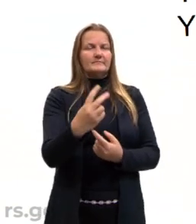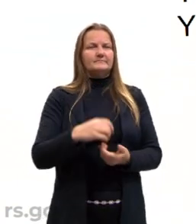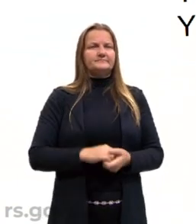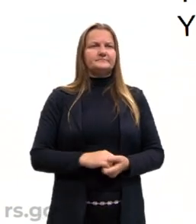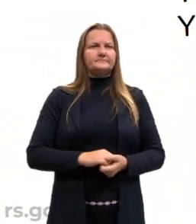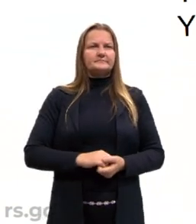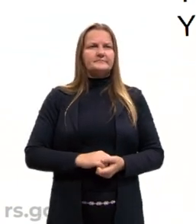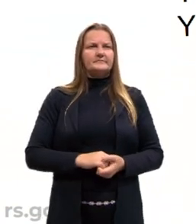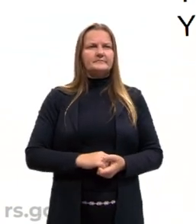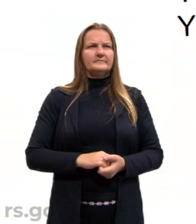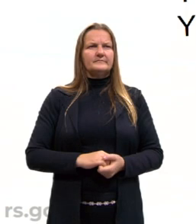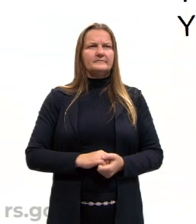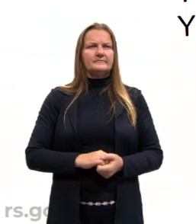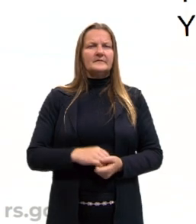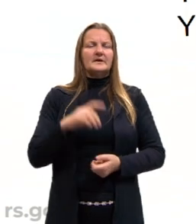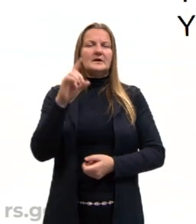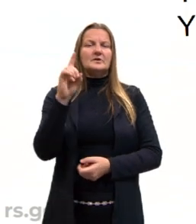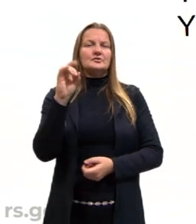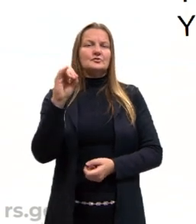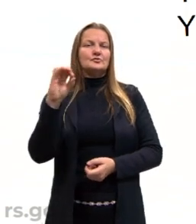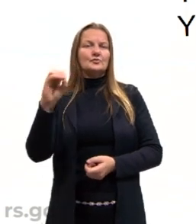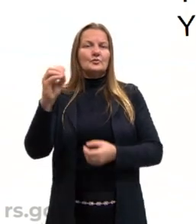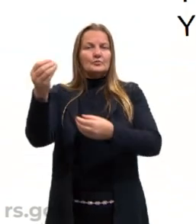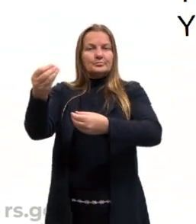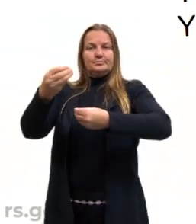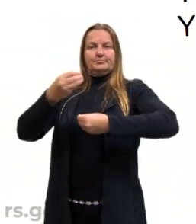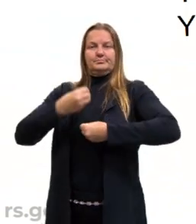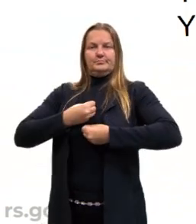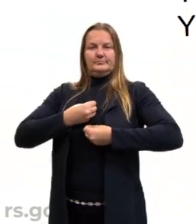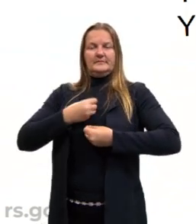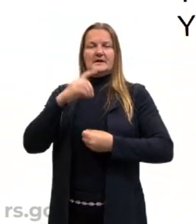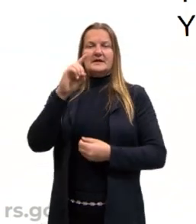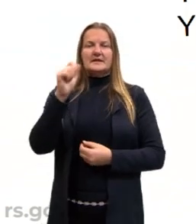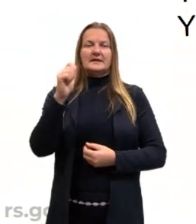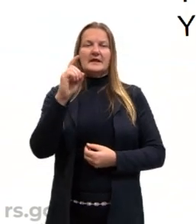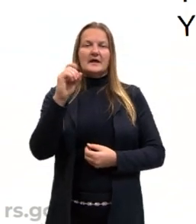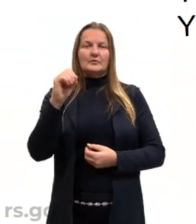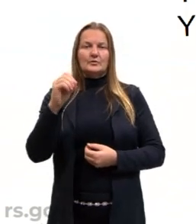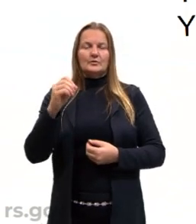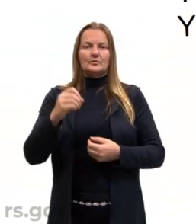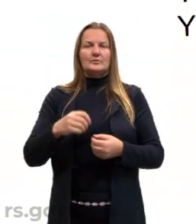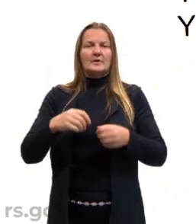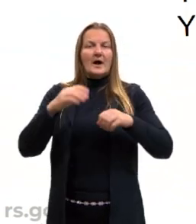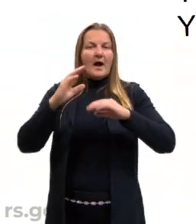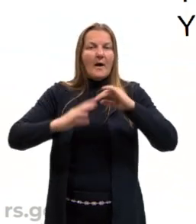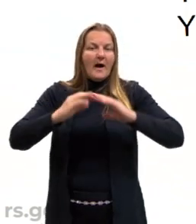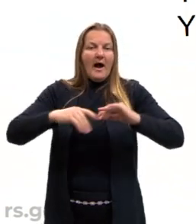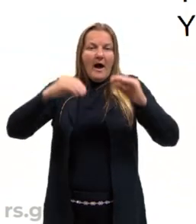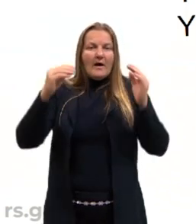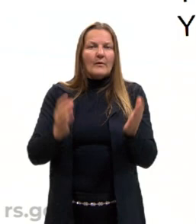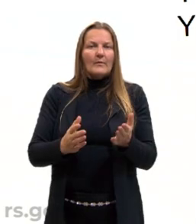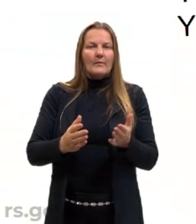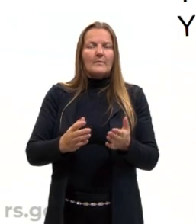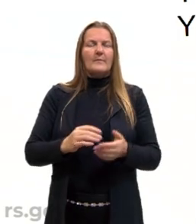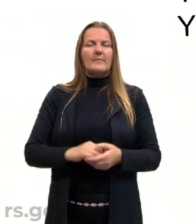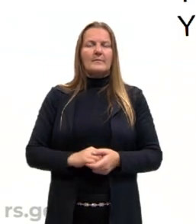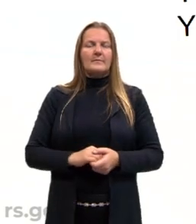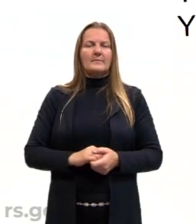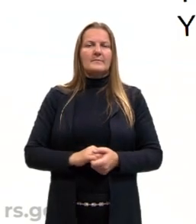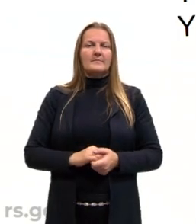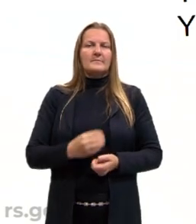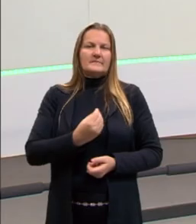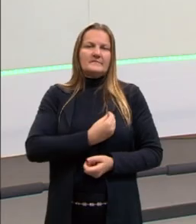o Ah e graças a da vida que a medado pretérito perfeito do indicativo